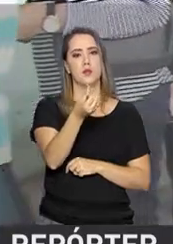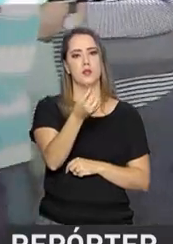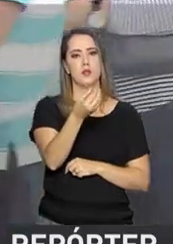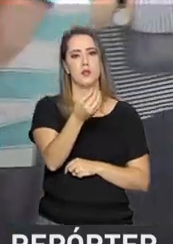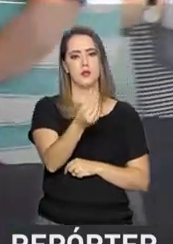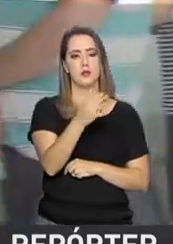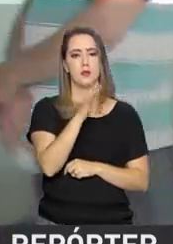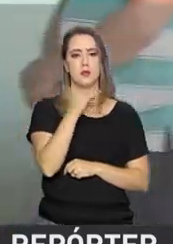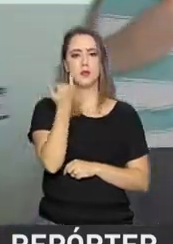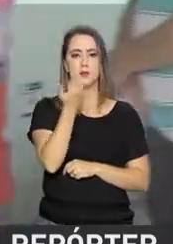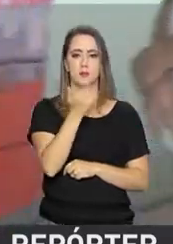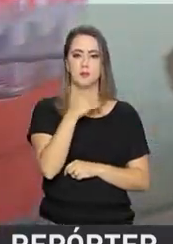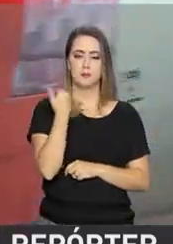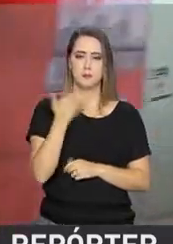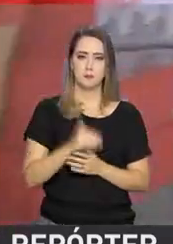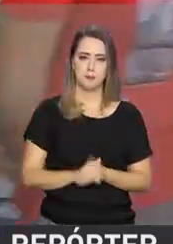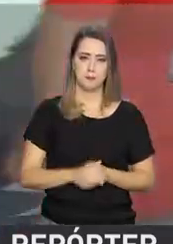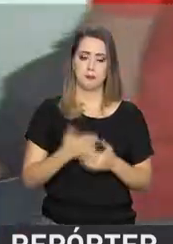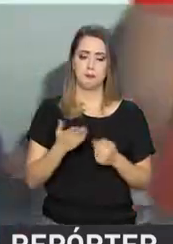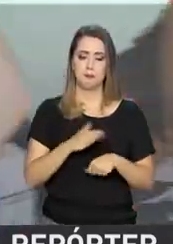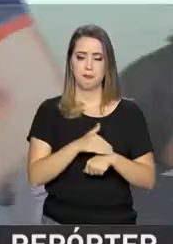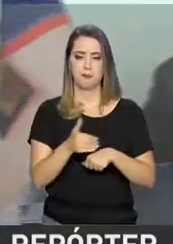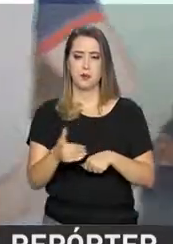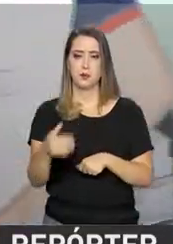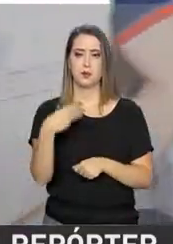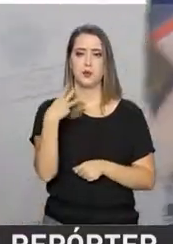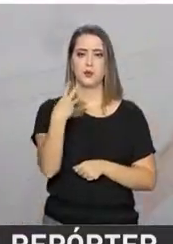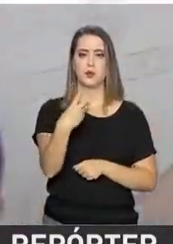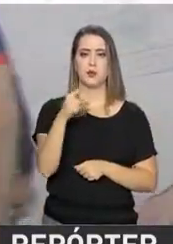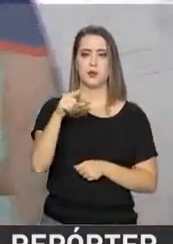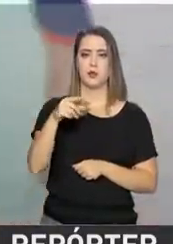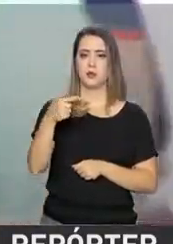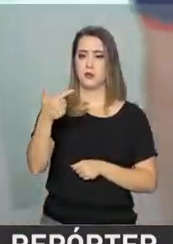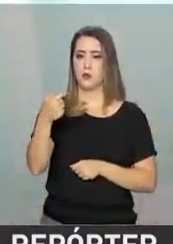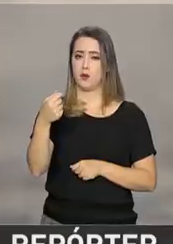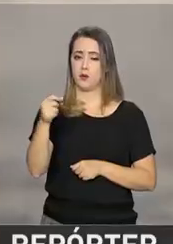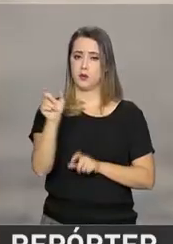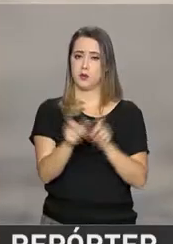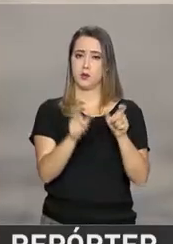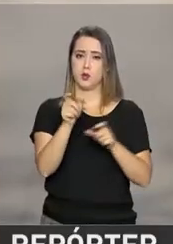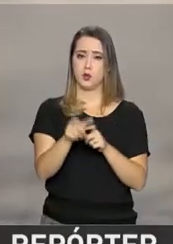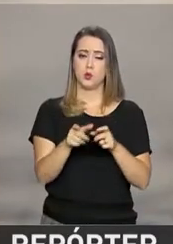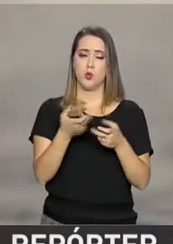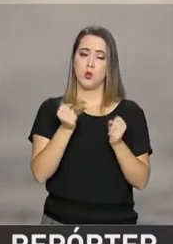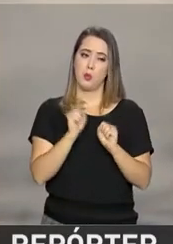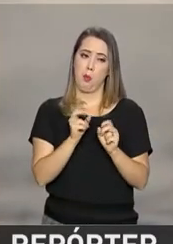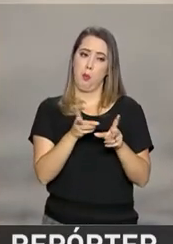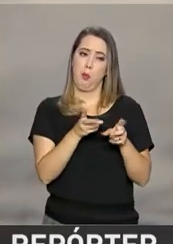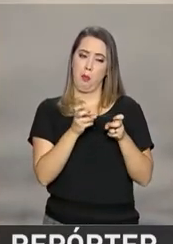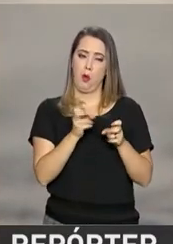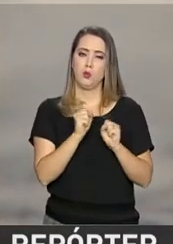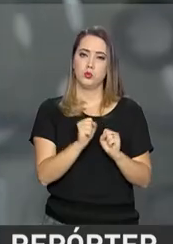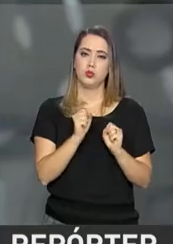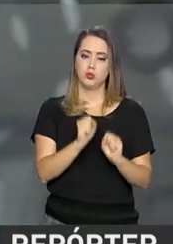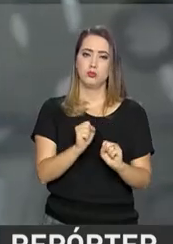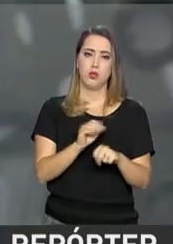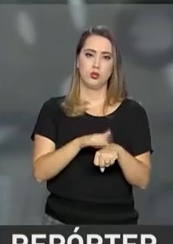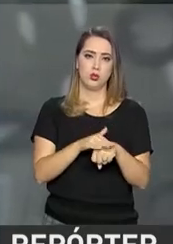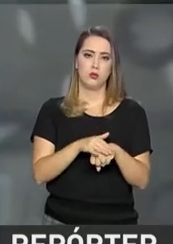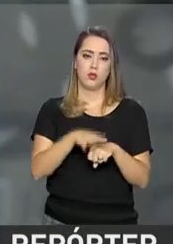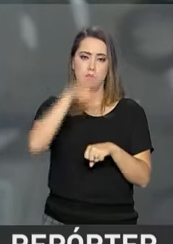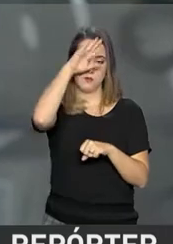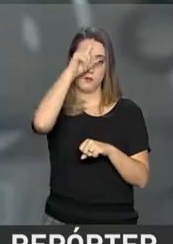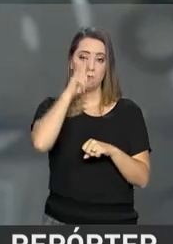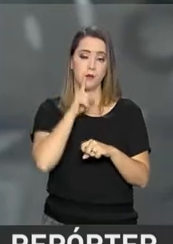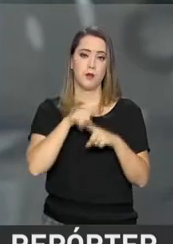nesse período foram notificados três mil e duzentos casos suspeitos o governo reforça a necessidade de a população